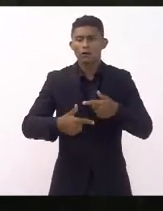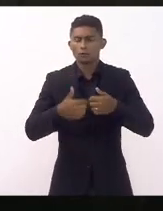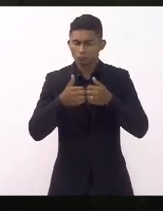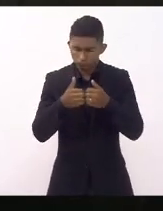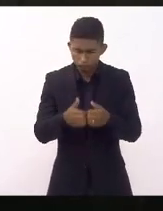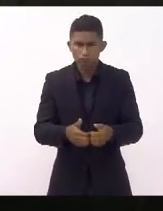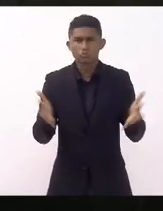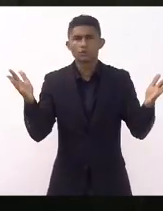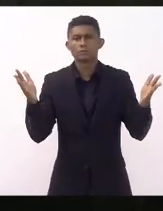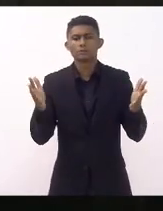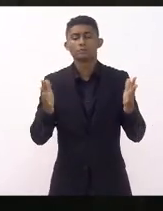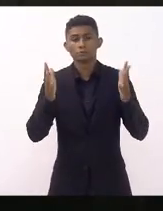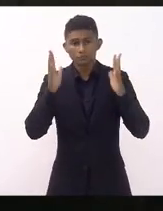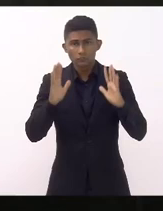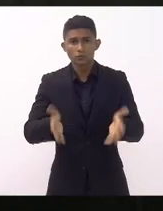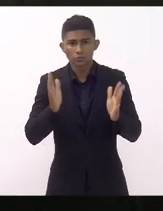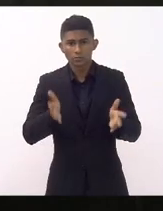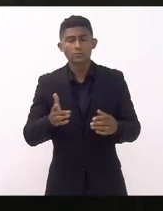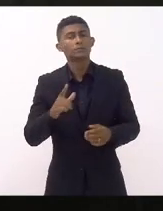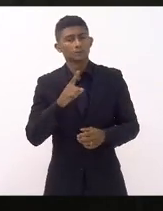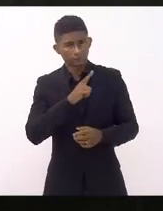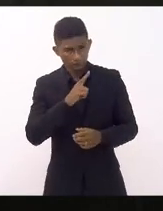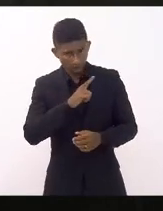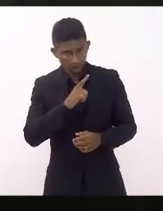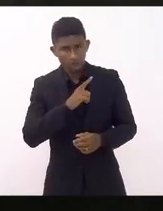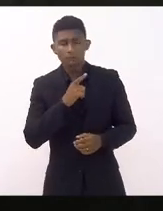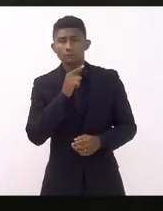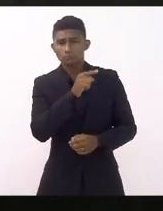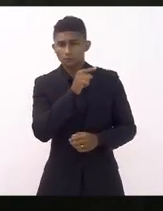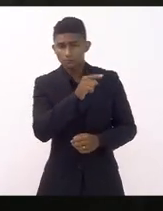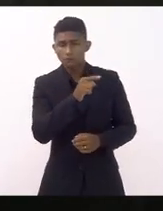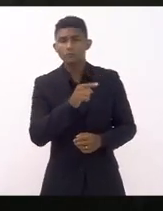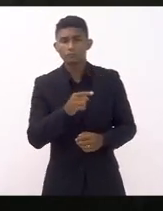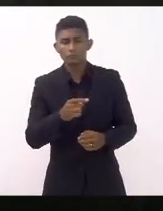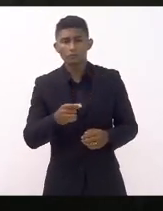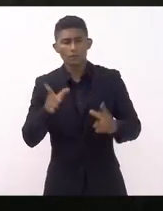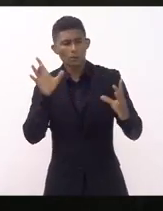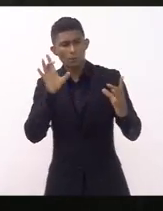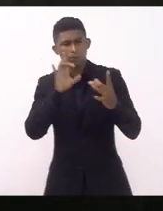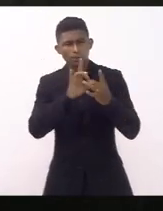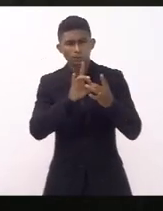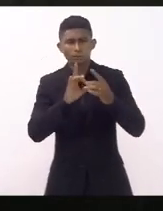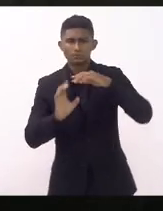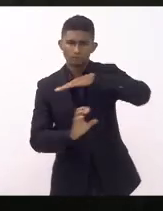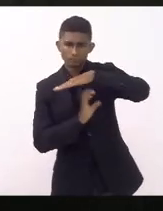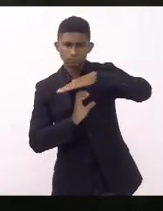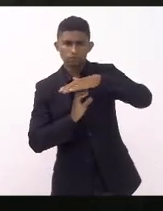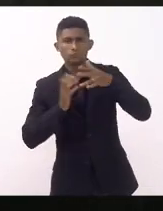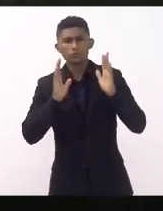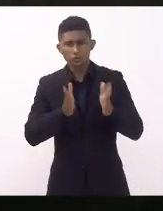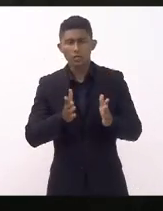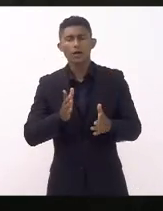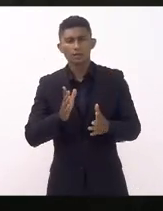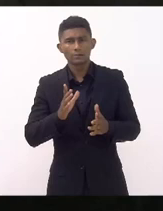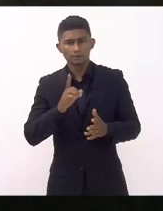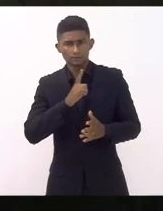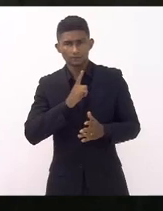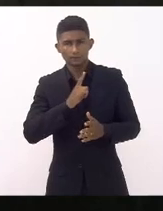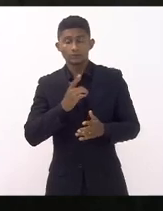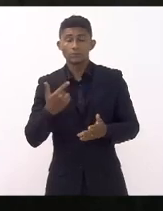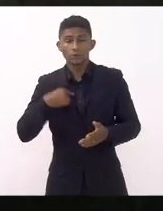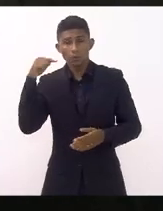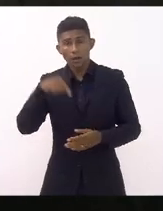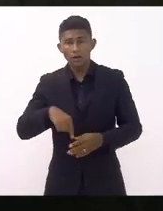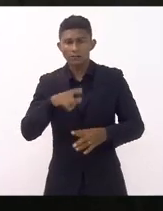Já se encontra tramitando a realização desse convênio, e eu gostaria aqui de registrar